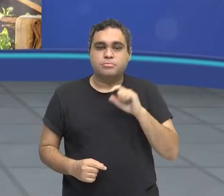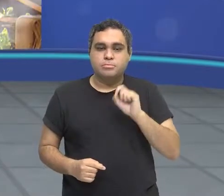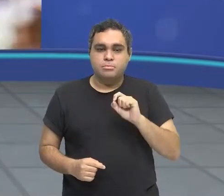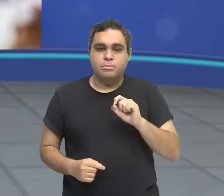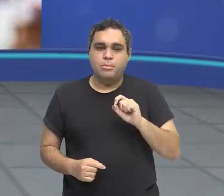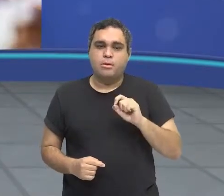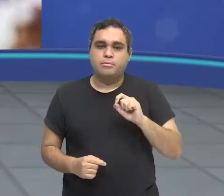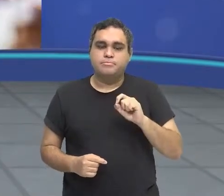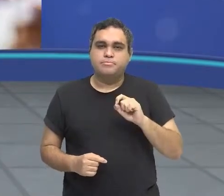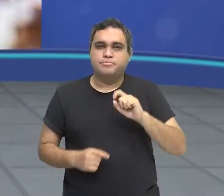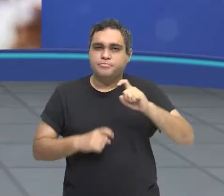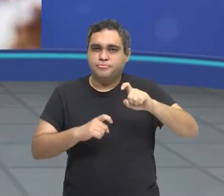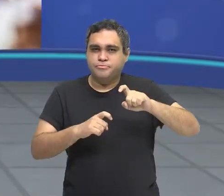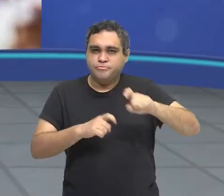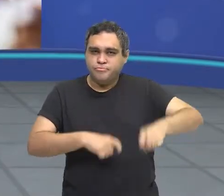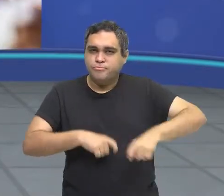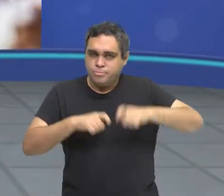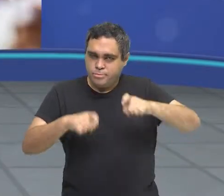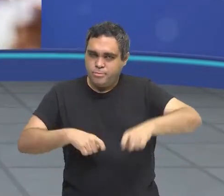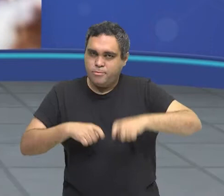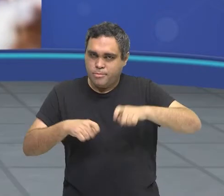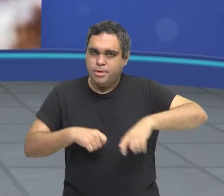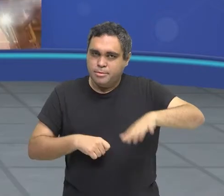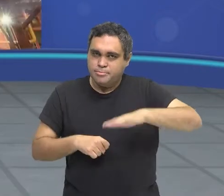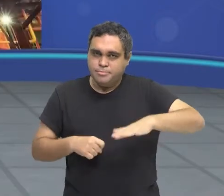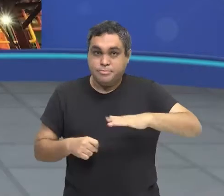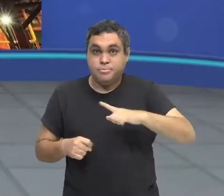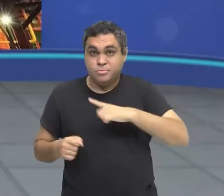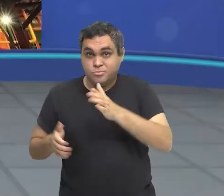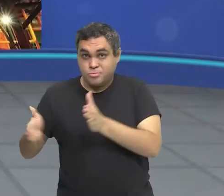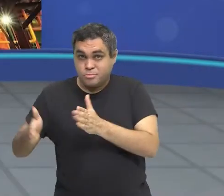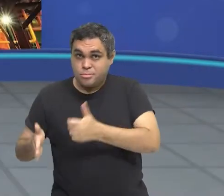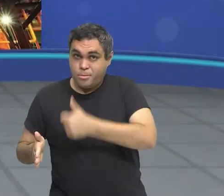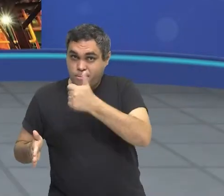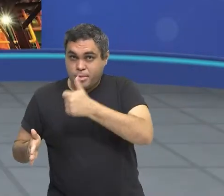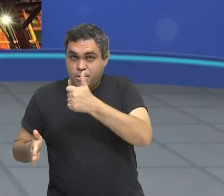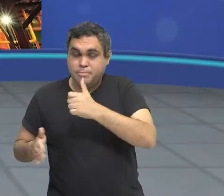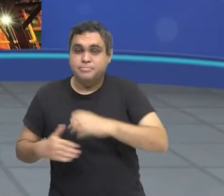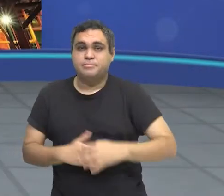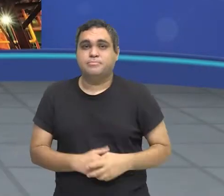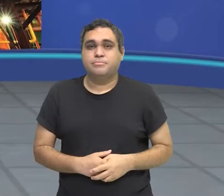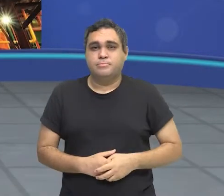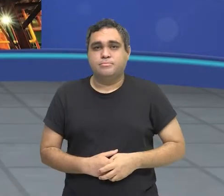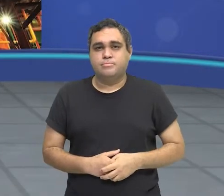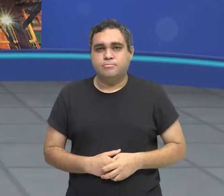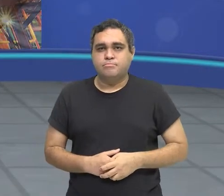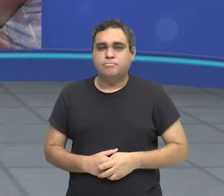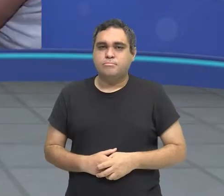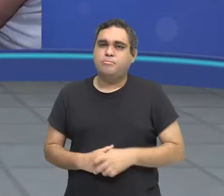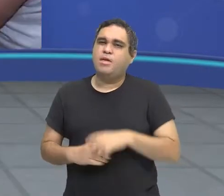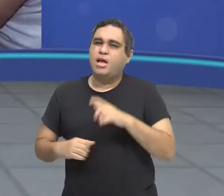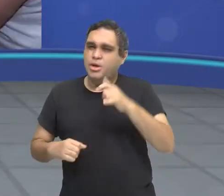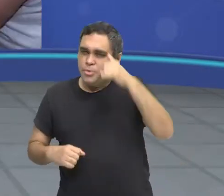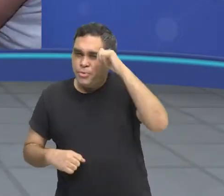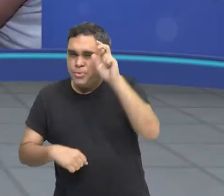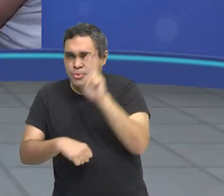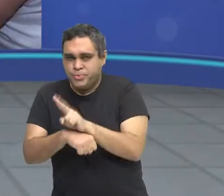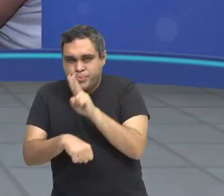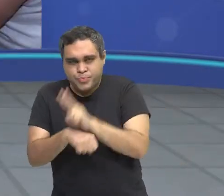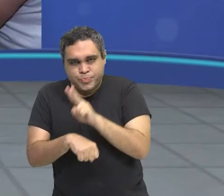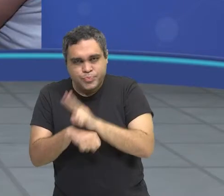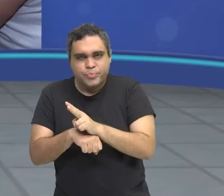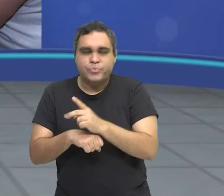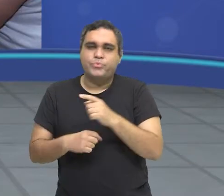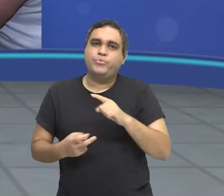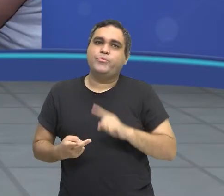setor primário, um dos mais importantes para o nosso país, o setor primário que está ligado à agricultura, à pecuária,